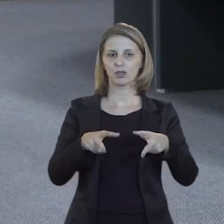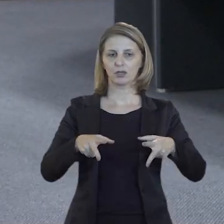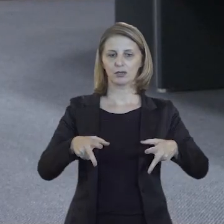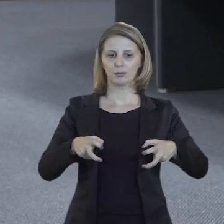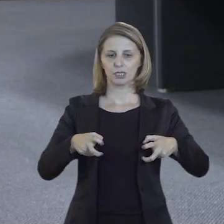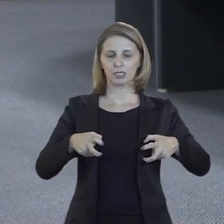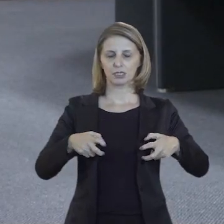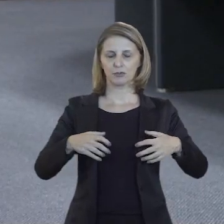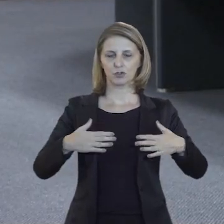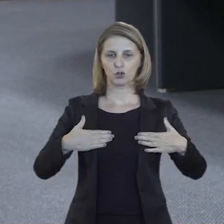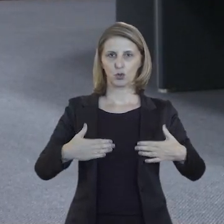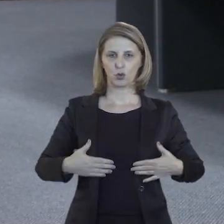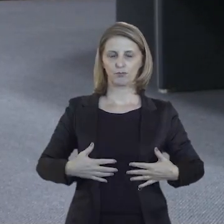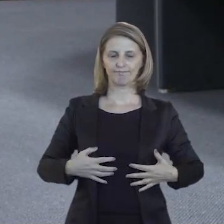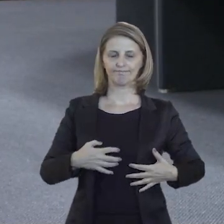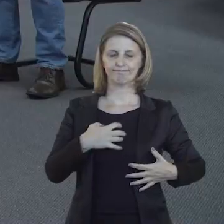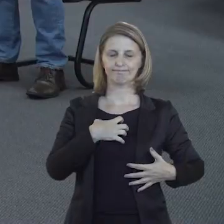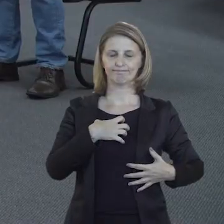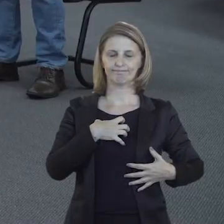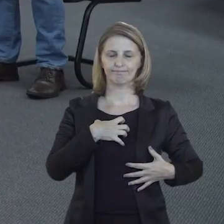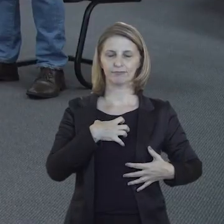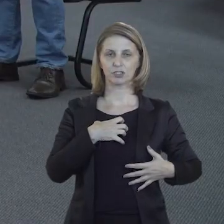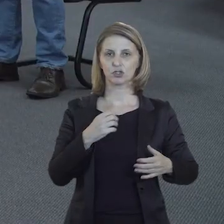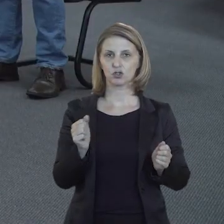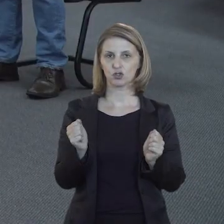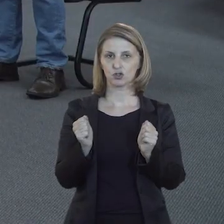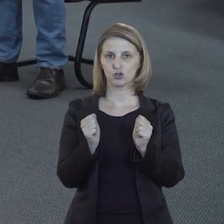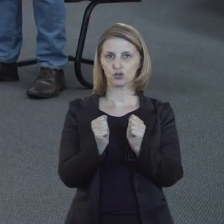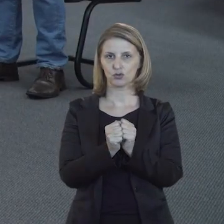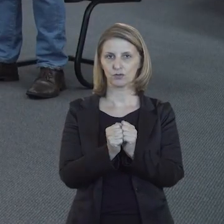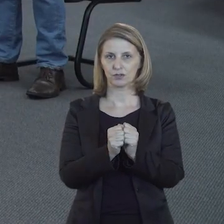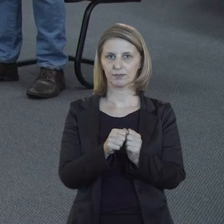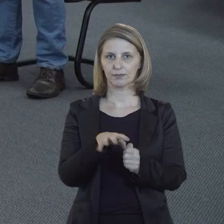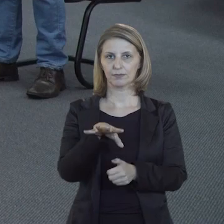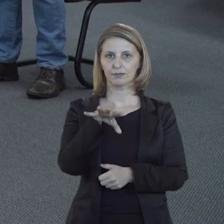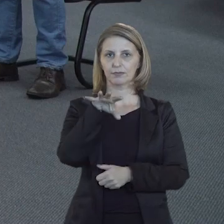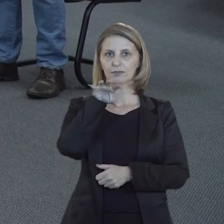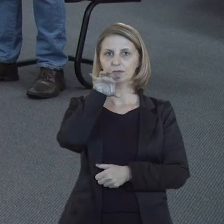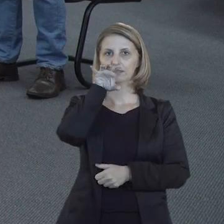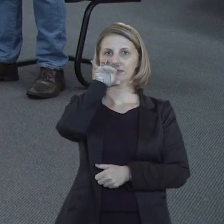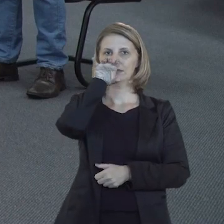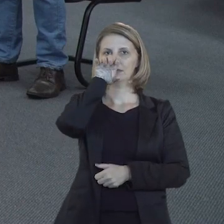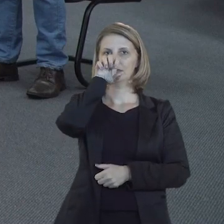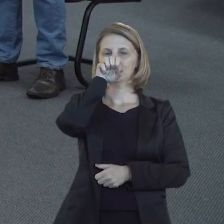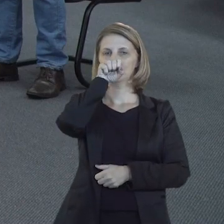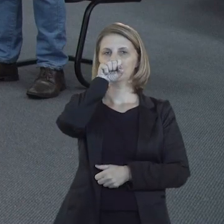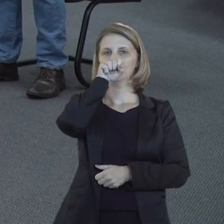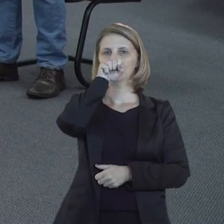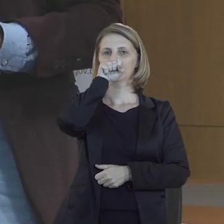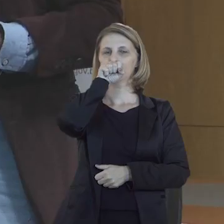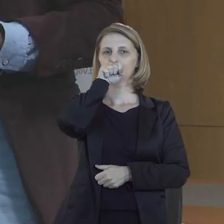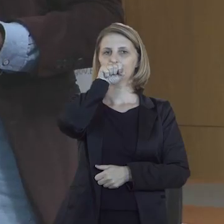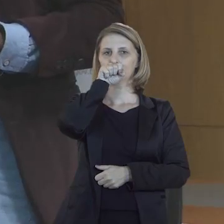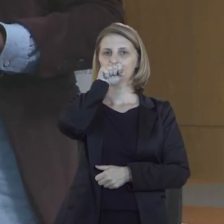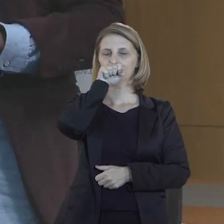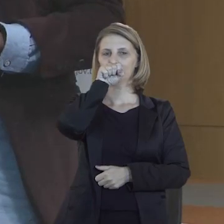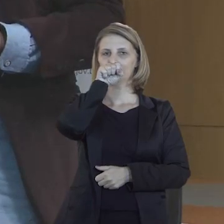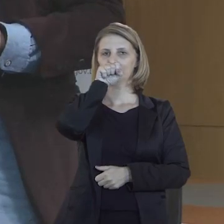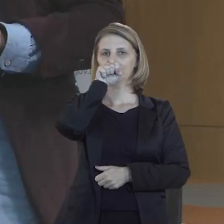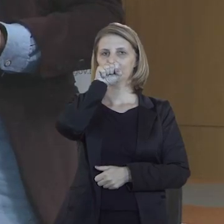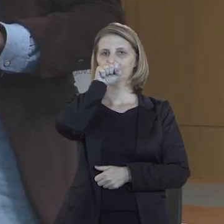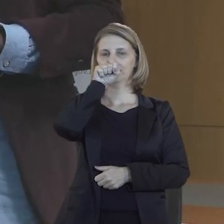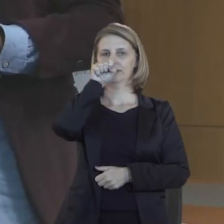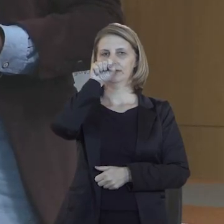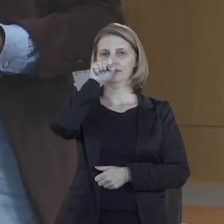você simplesmente perceba o seu corpo, ajuste o seu corpo e junto comigo você apenas inspire